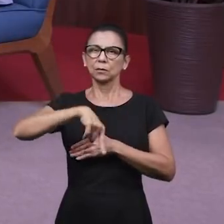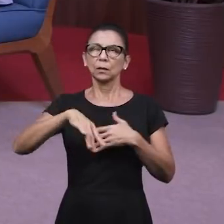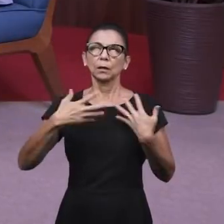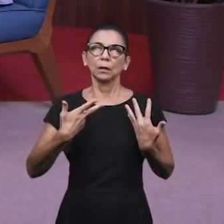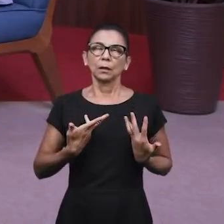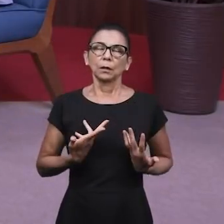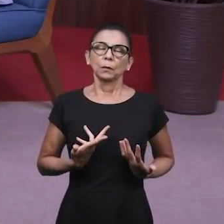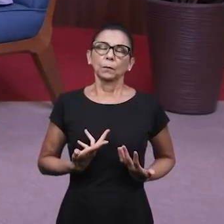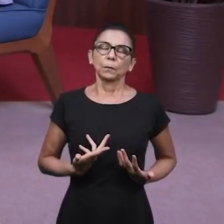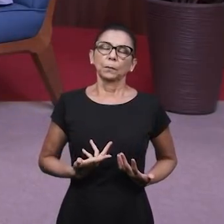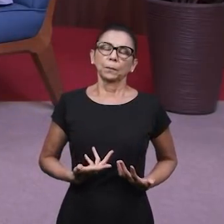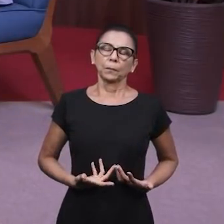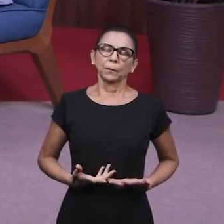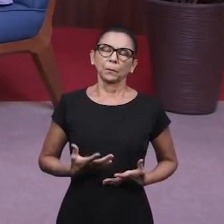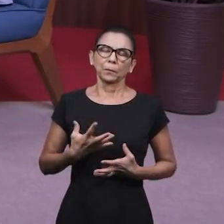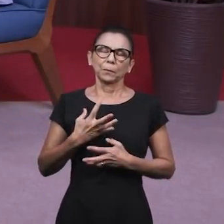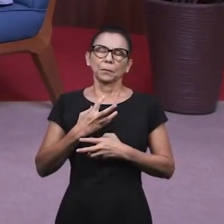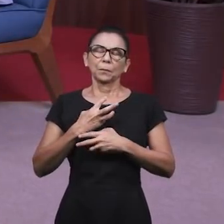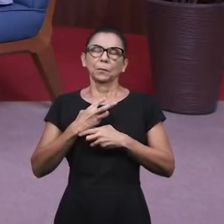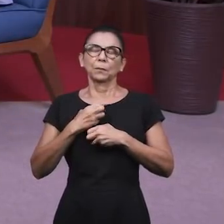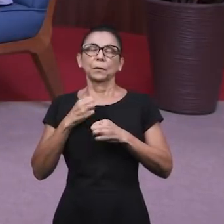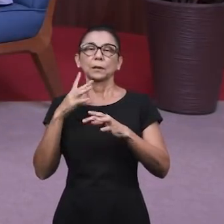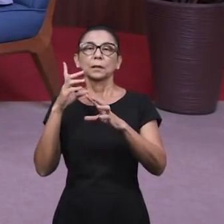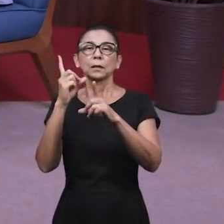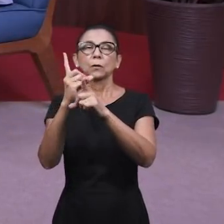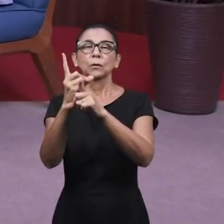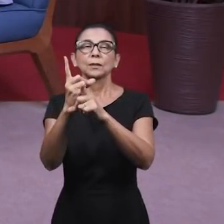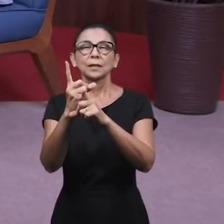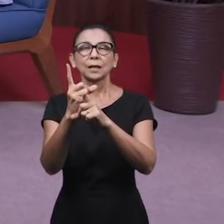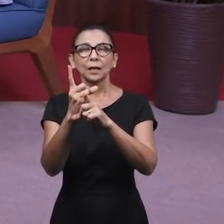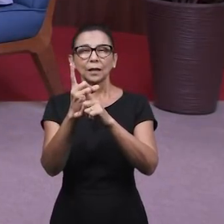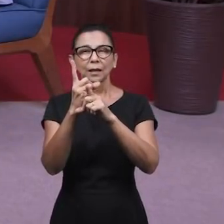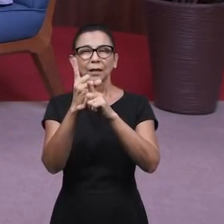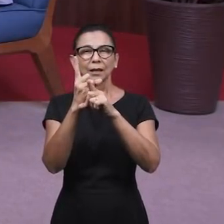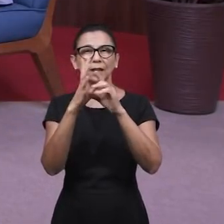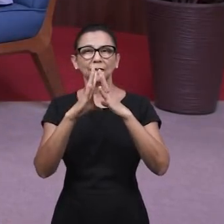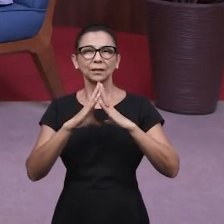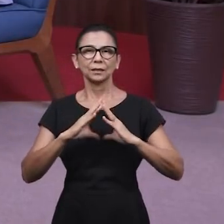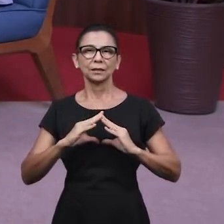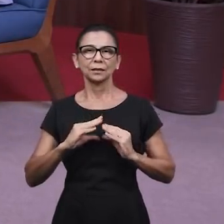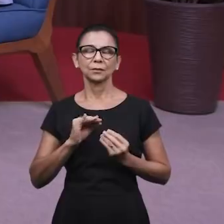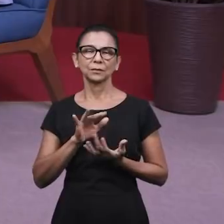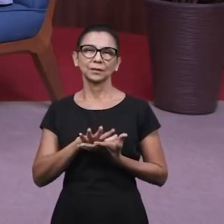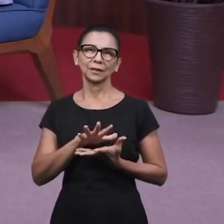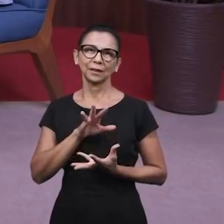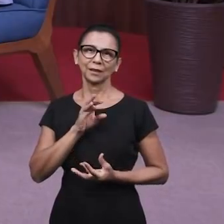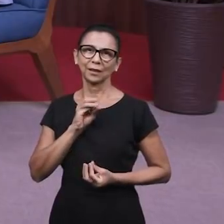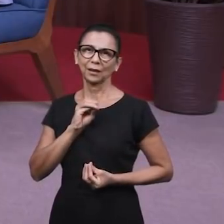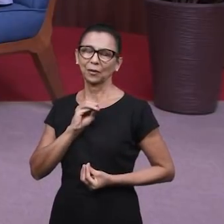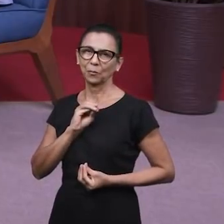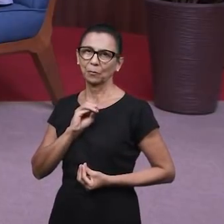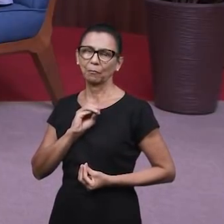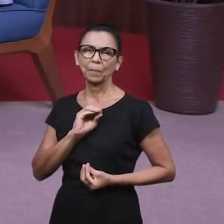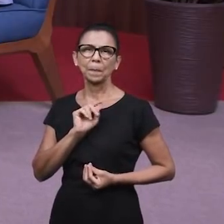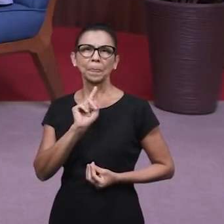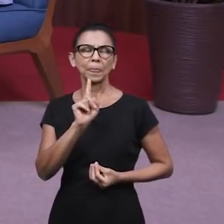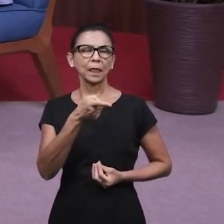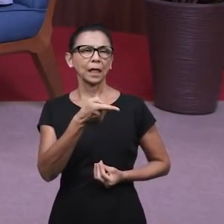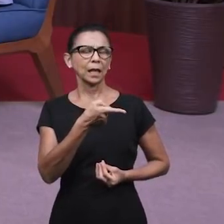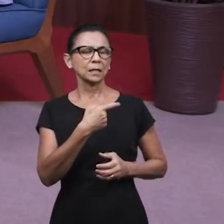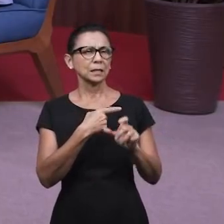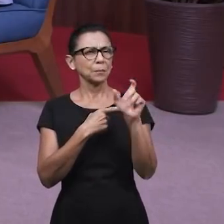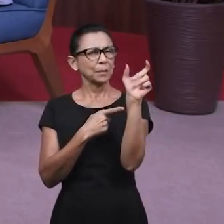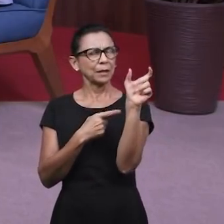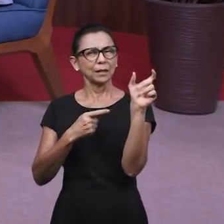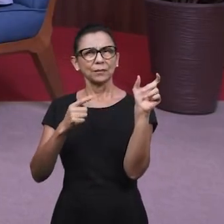e encontrareis o descanso para as vossas almas. Então o homem... Essa palavra, inclusive, no